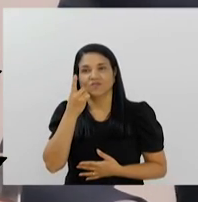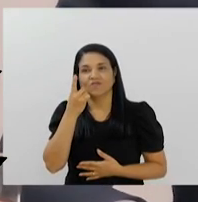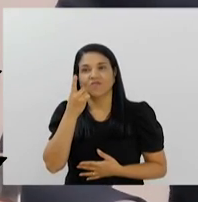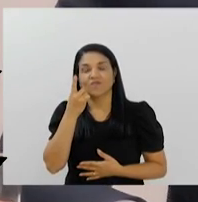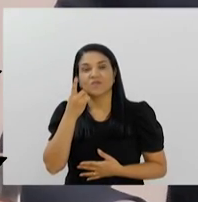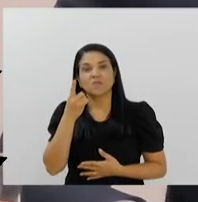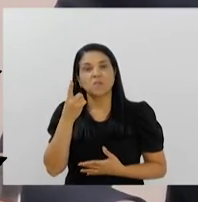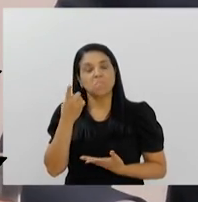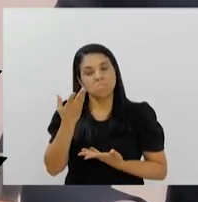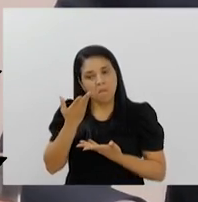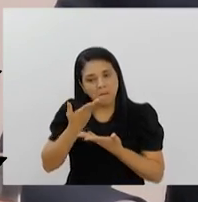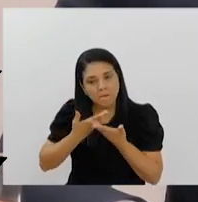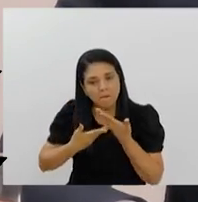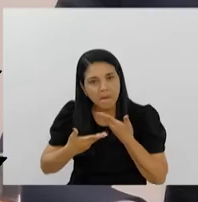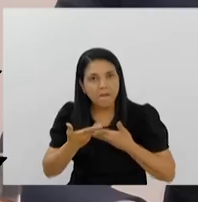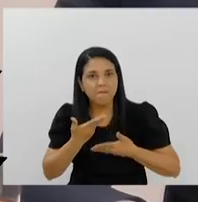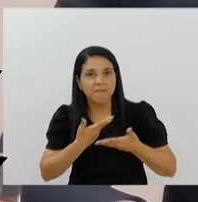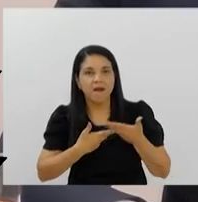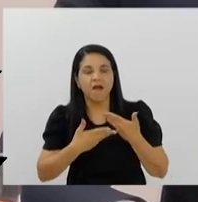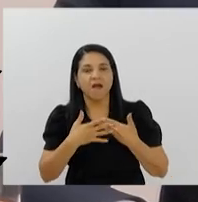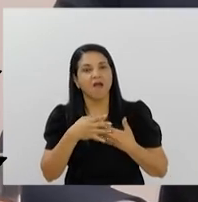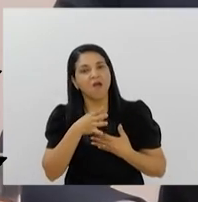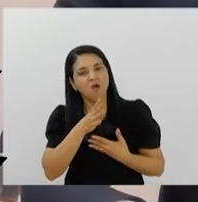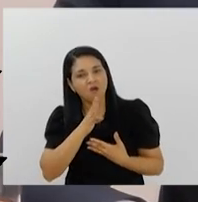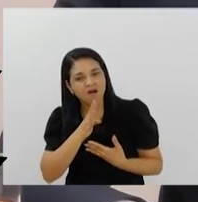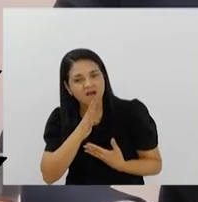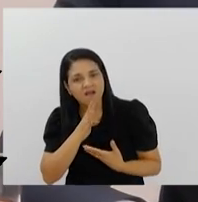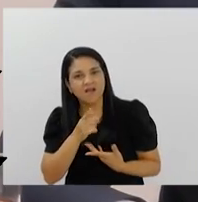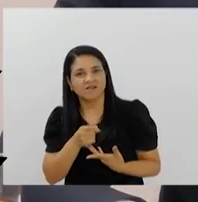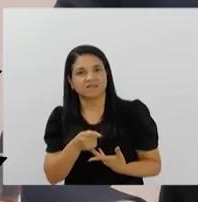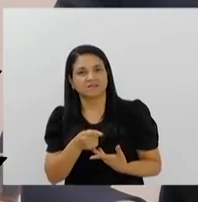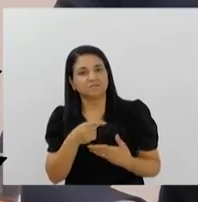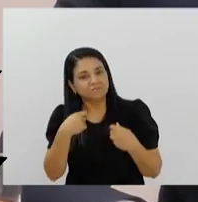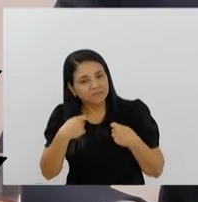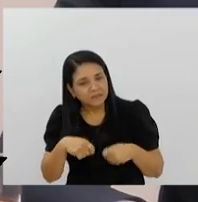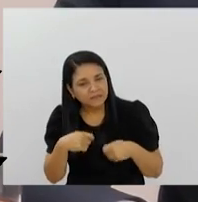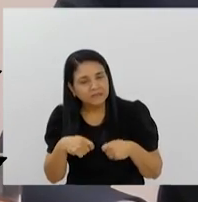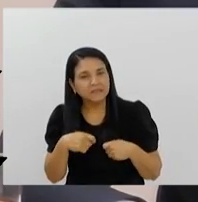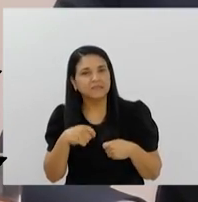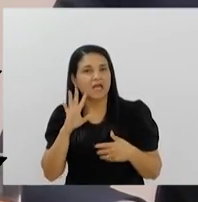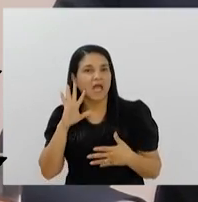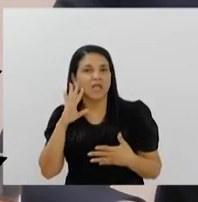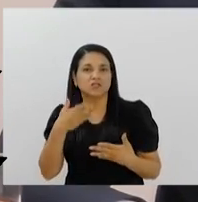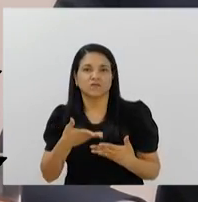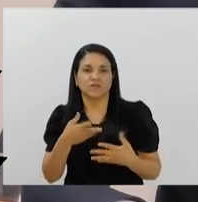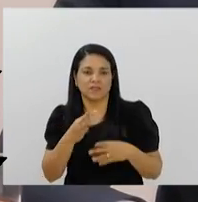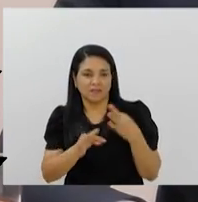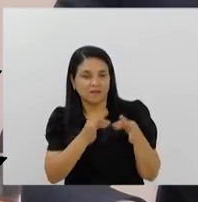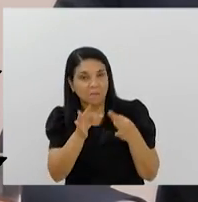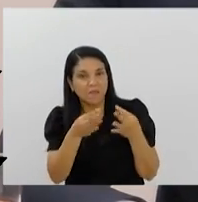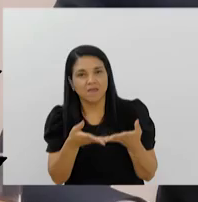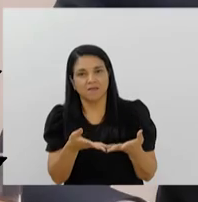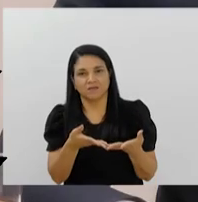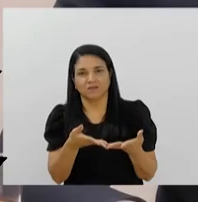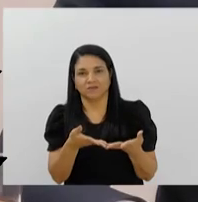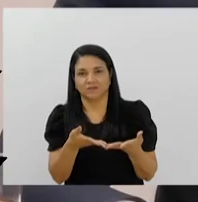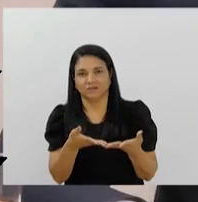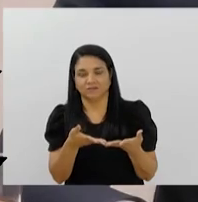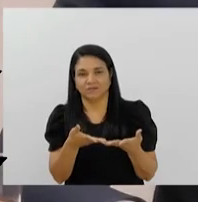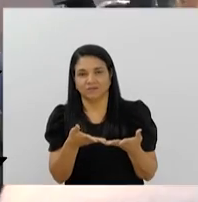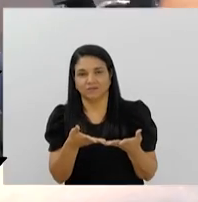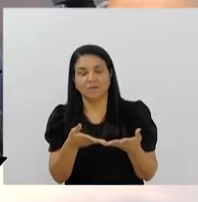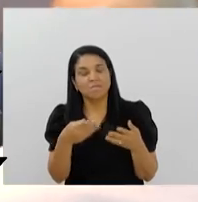uma conciliação já reconhece que tem que tem que resolver isso aqui isso tem que ser